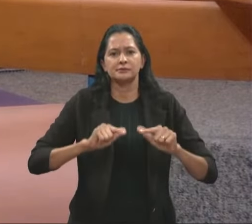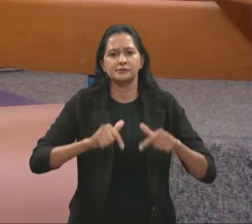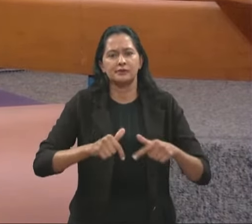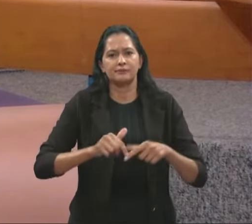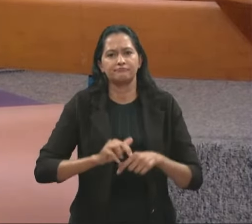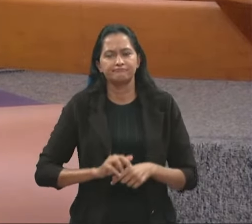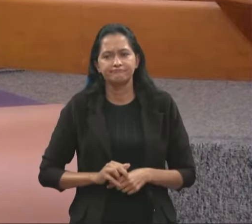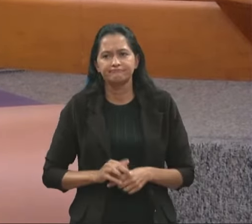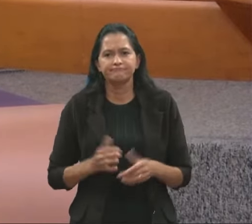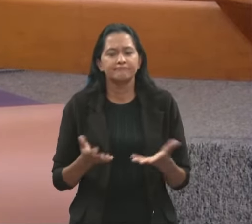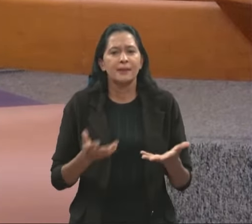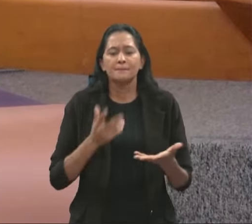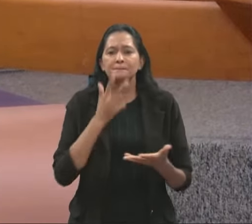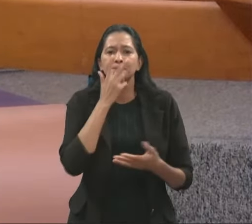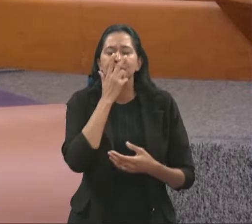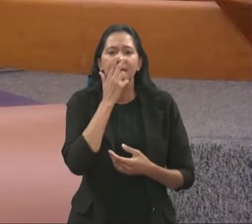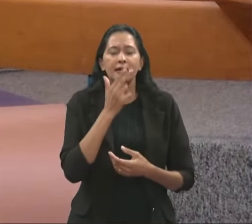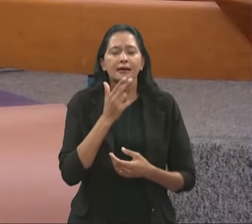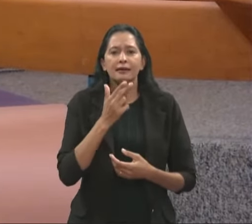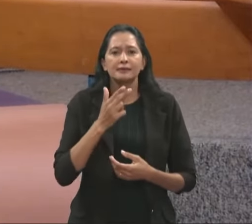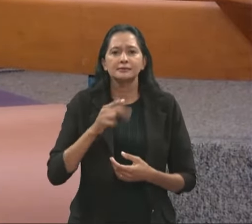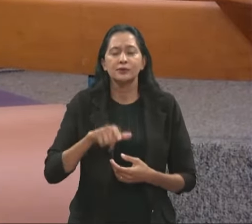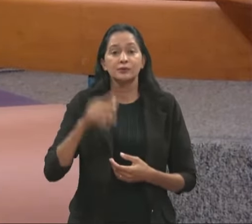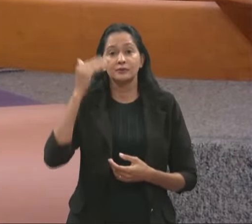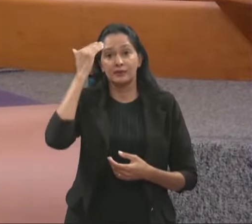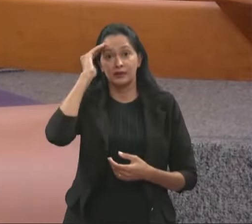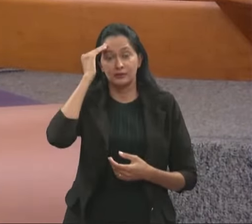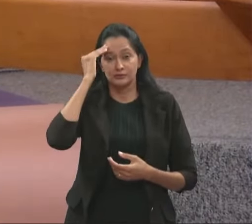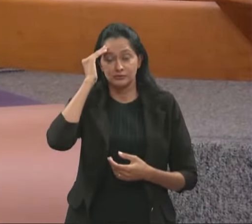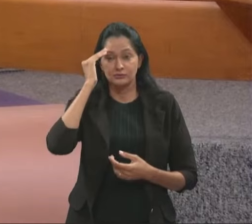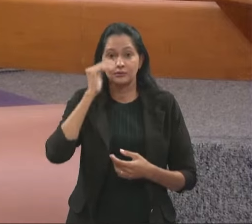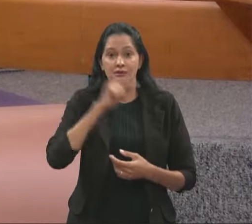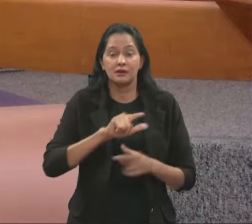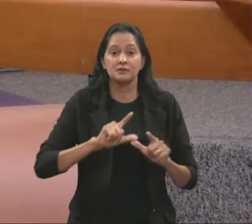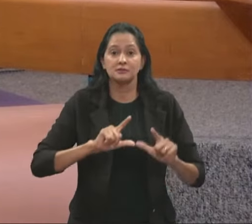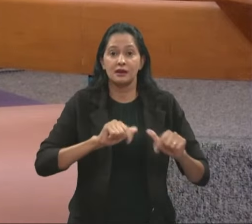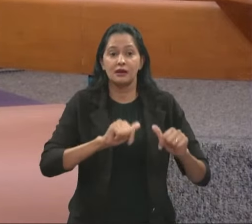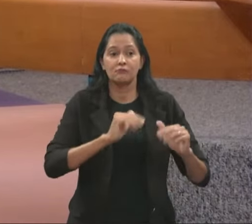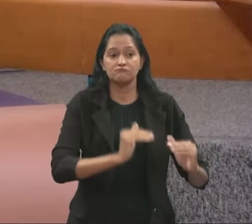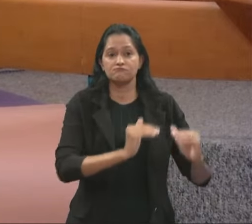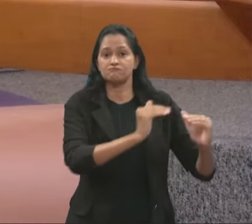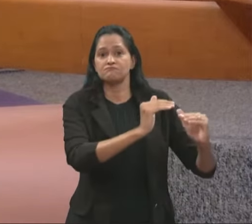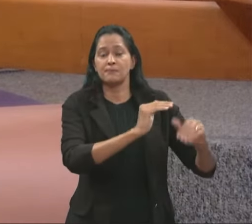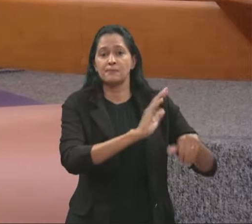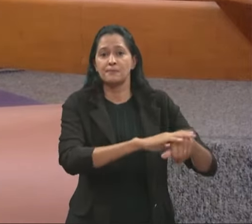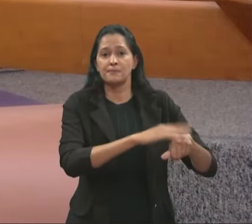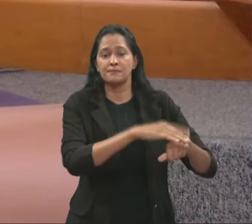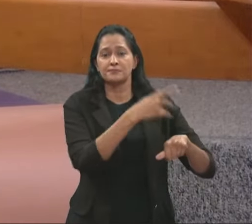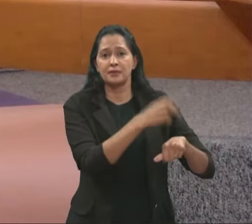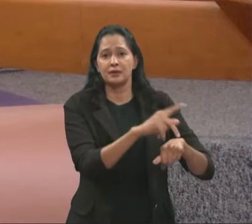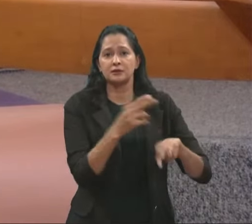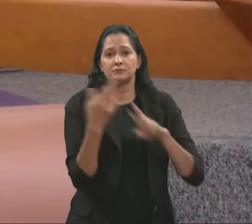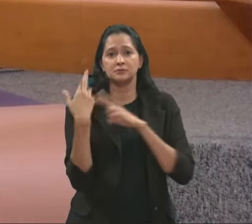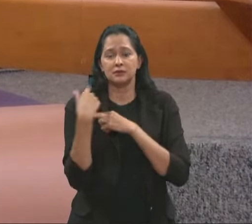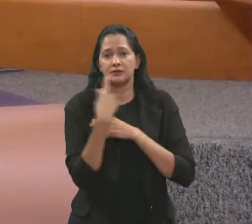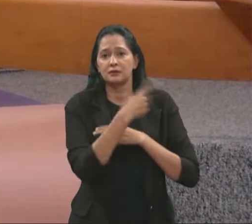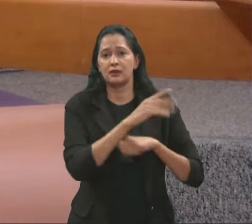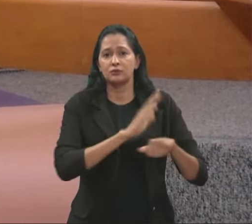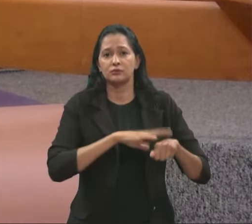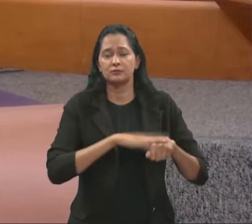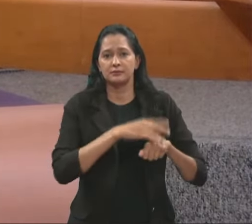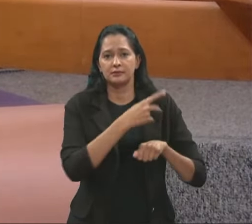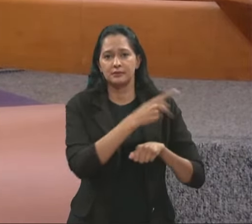entender a soberania do Estado de Israel. Senhor presidente, essa